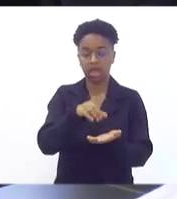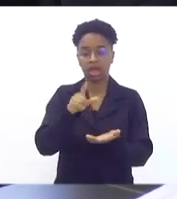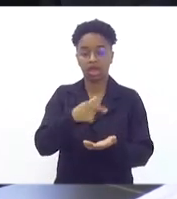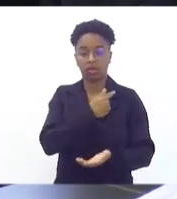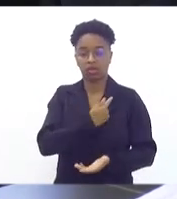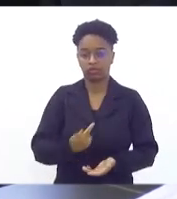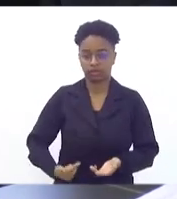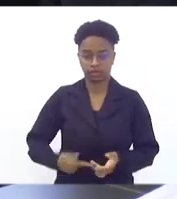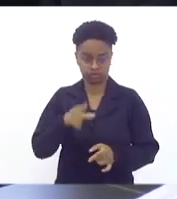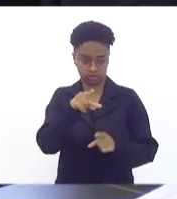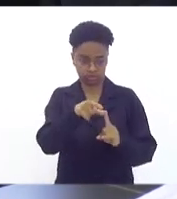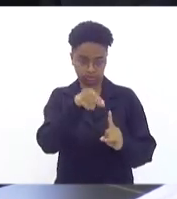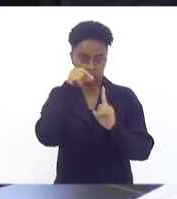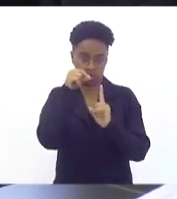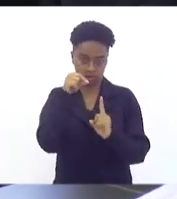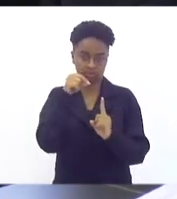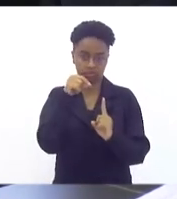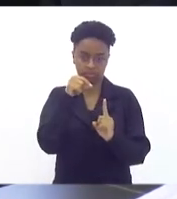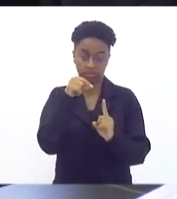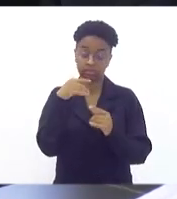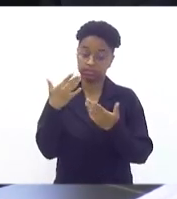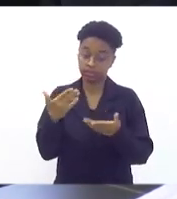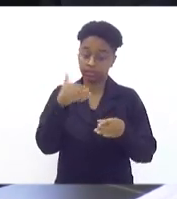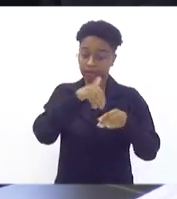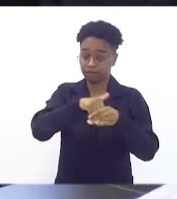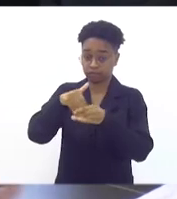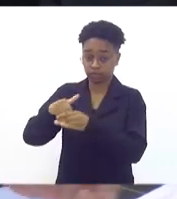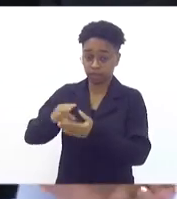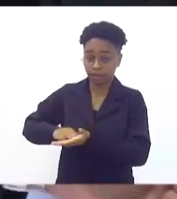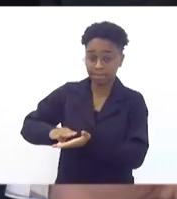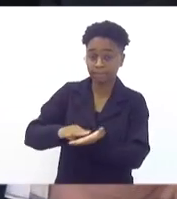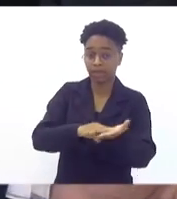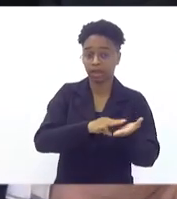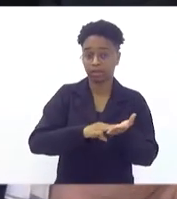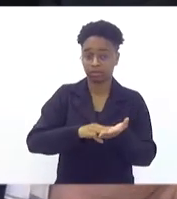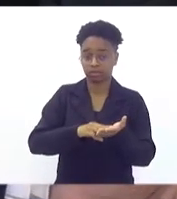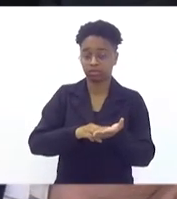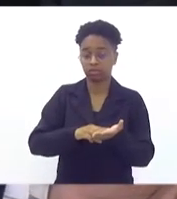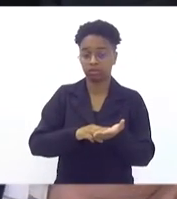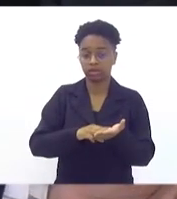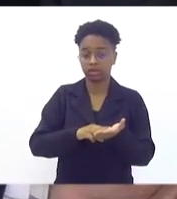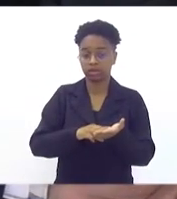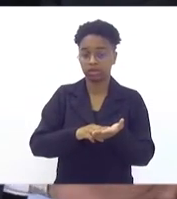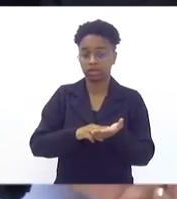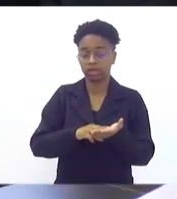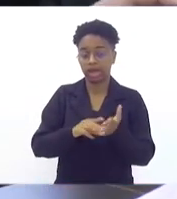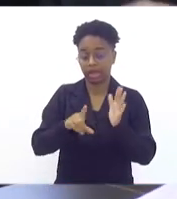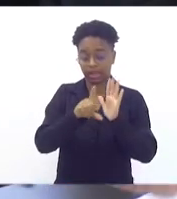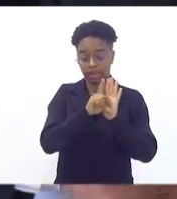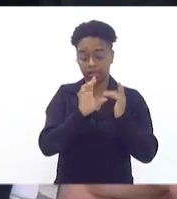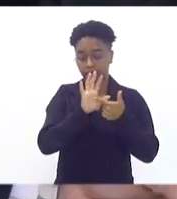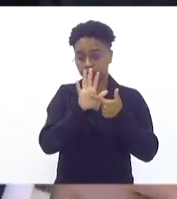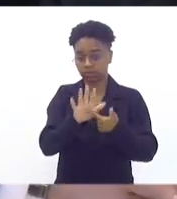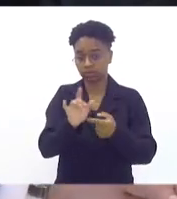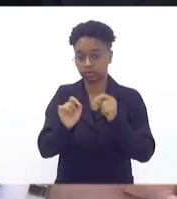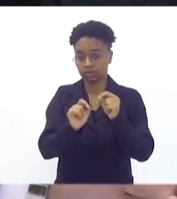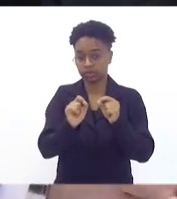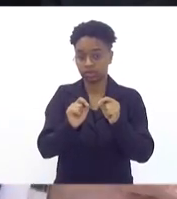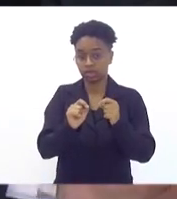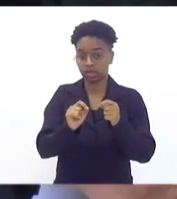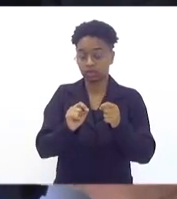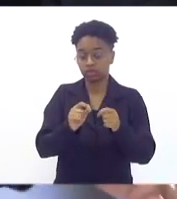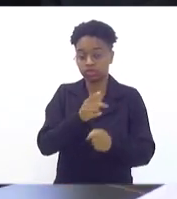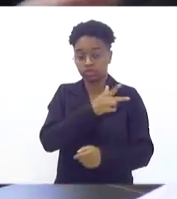governador do Estado como tem que ser Inclusive a eleição dos membros é o que determina a legislação é que o chefe do Poder